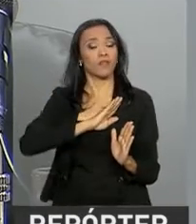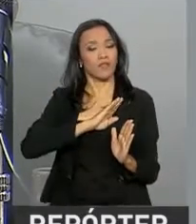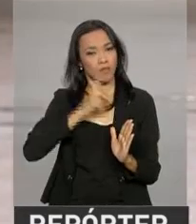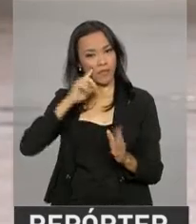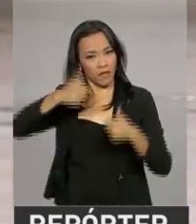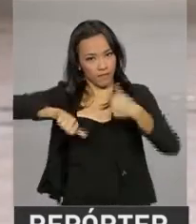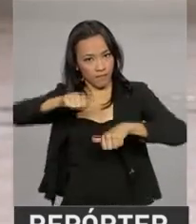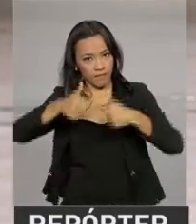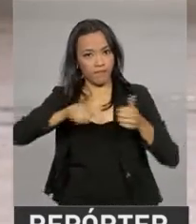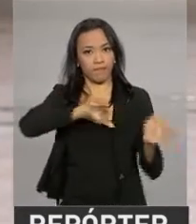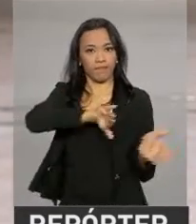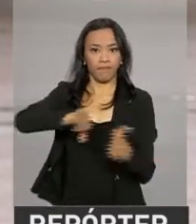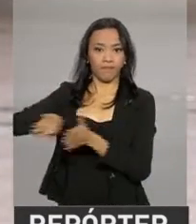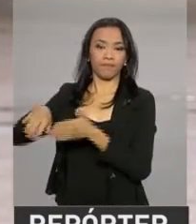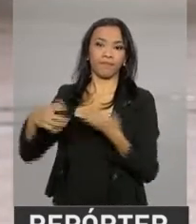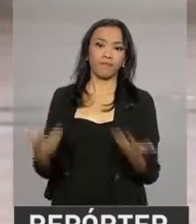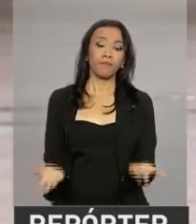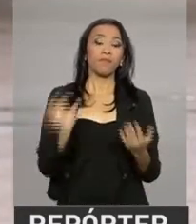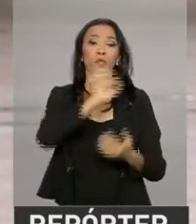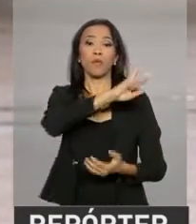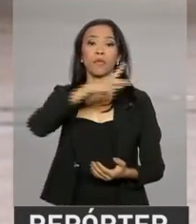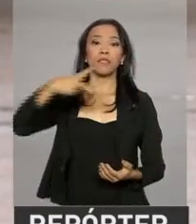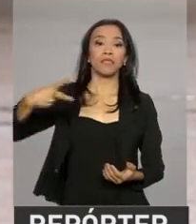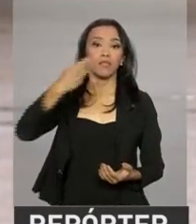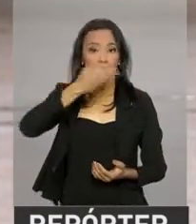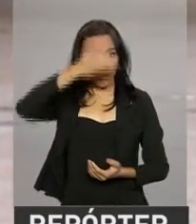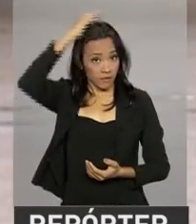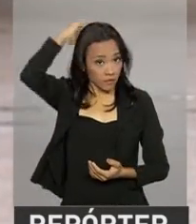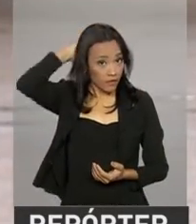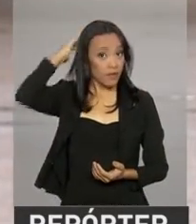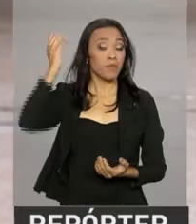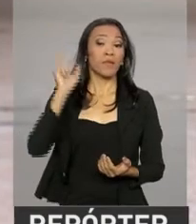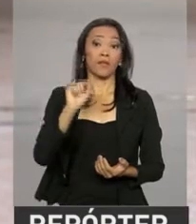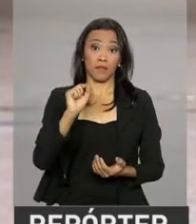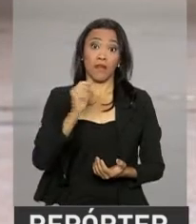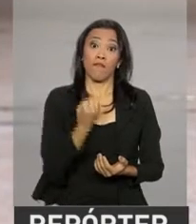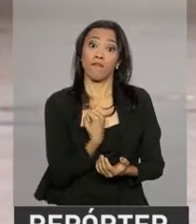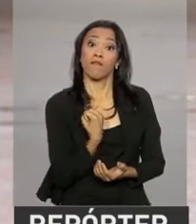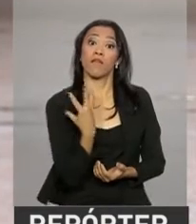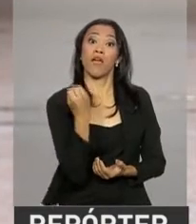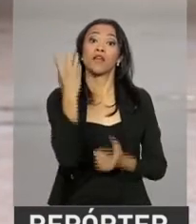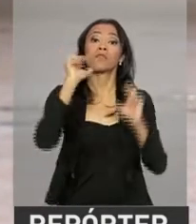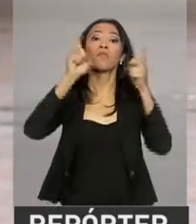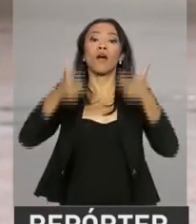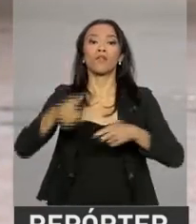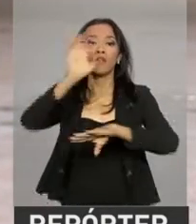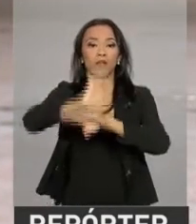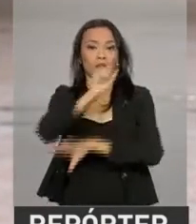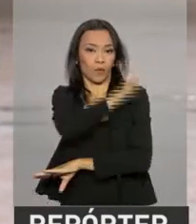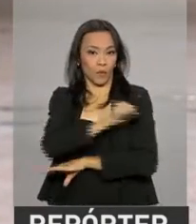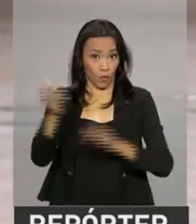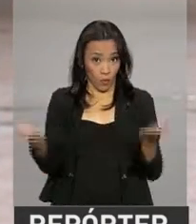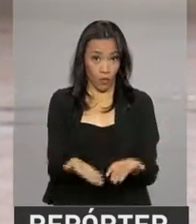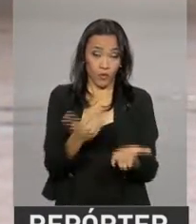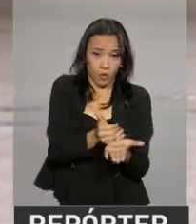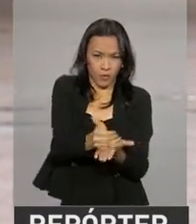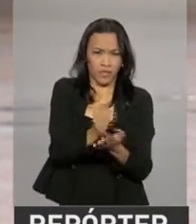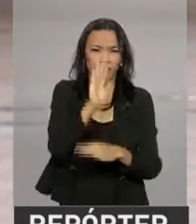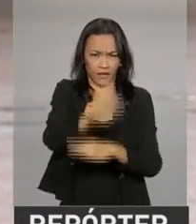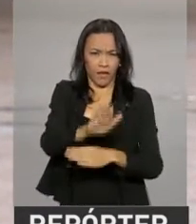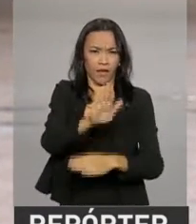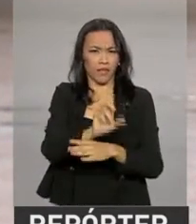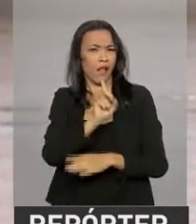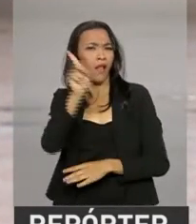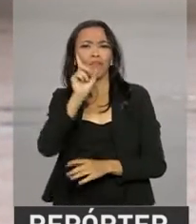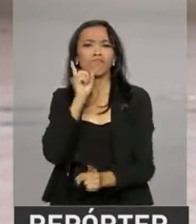isso. E o presidente em exercício, Michel Temer, embarca para o Rio de Janeiro hoje no começo da tarde. Lá ele